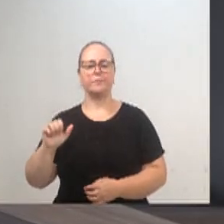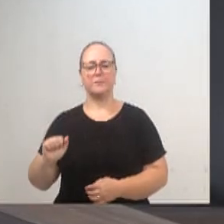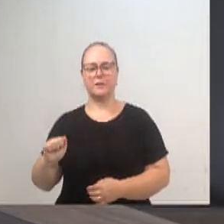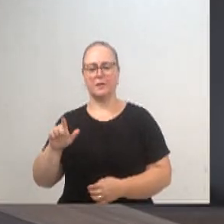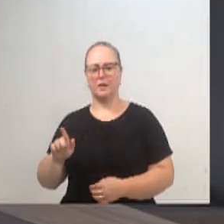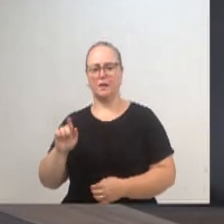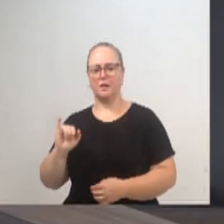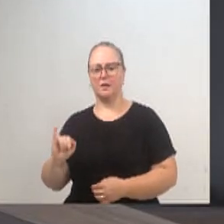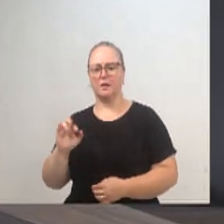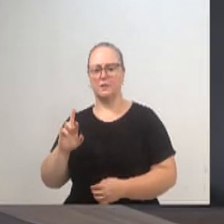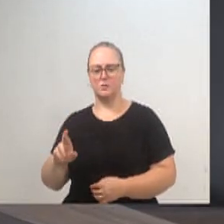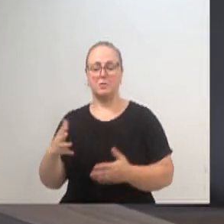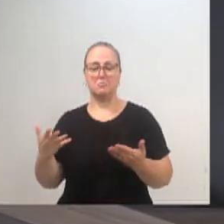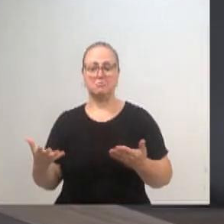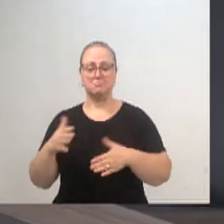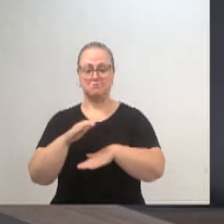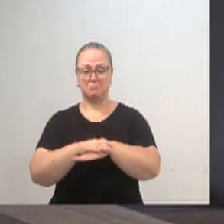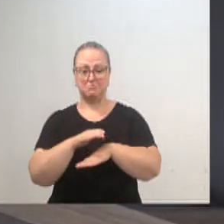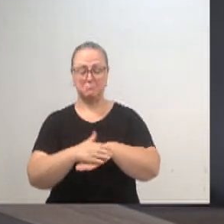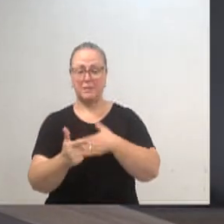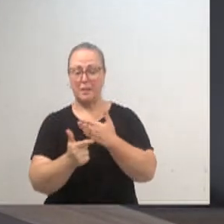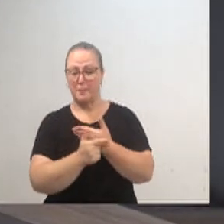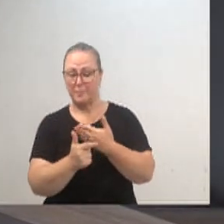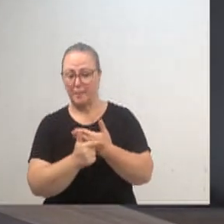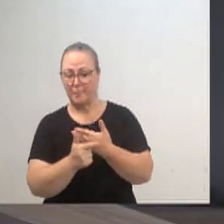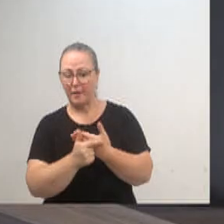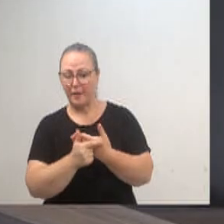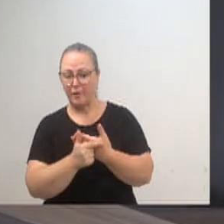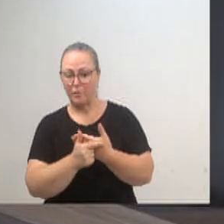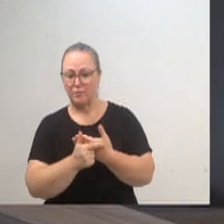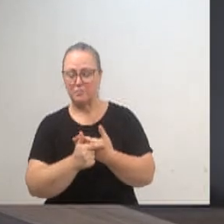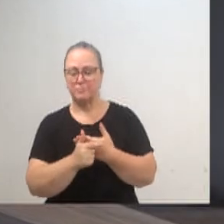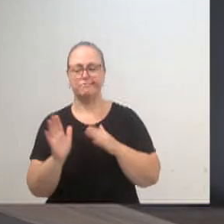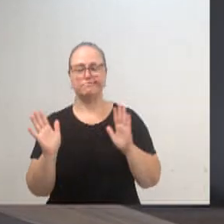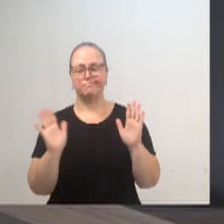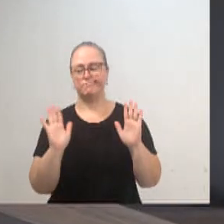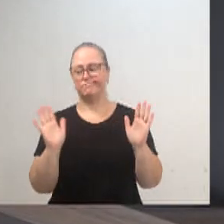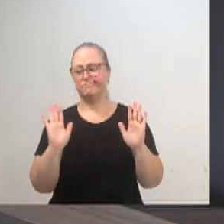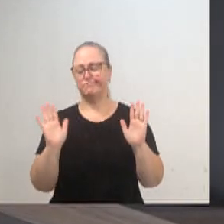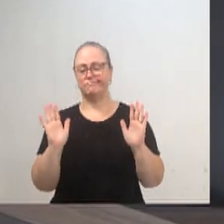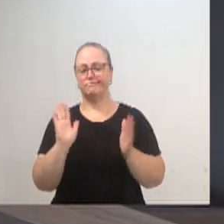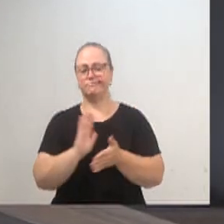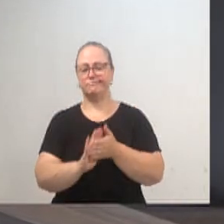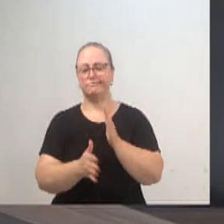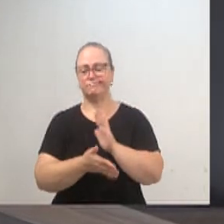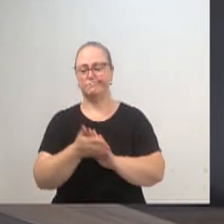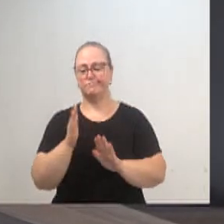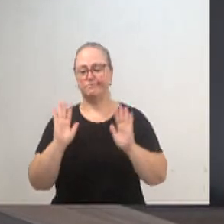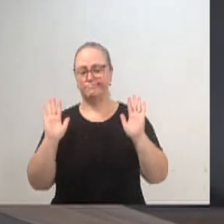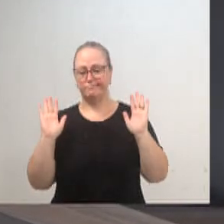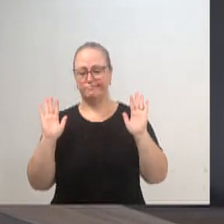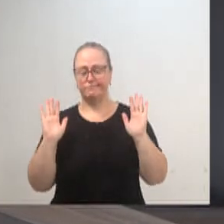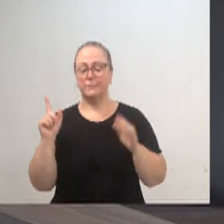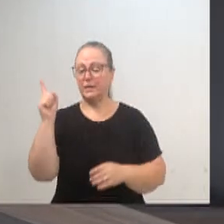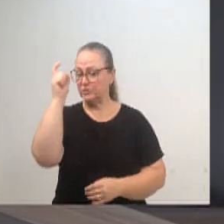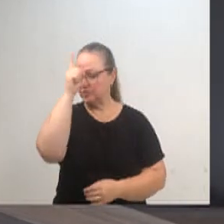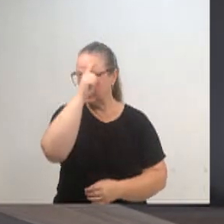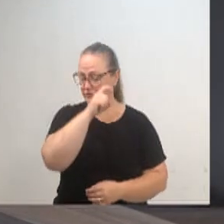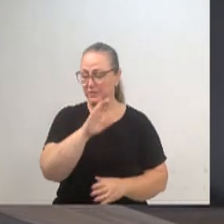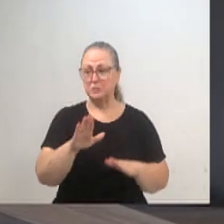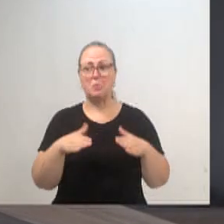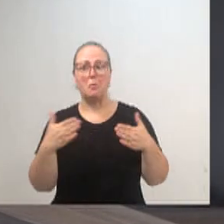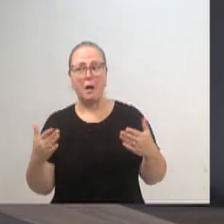AGIR, infelizmente, não vem fazendo o seu papel de regulatório. E a gente tem visto isso. A AGIR tem dificuldade, não sei qual é a